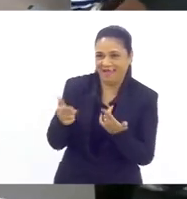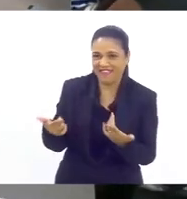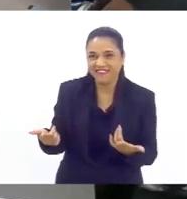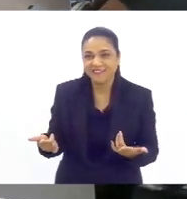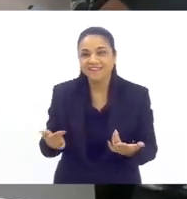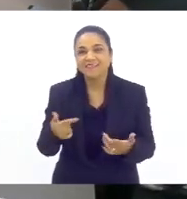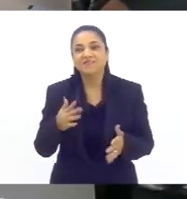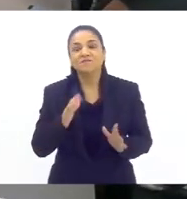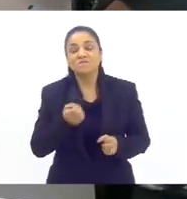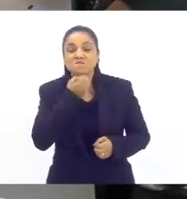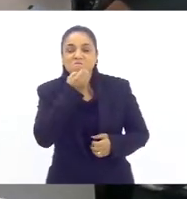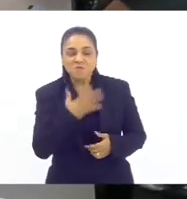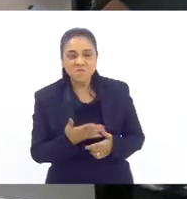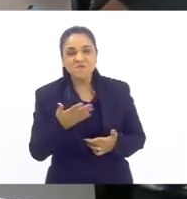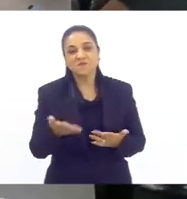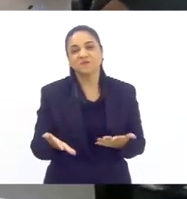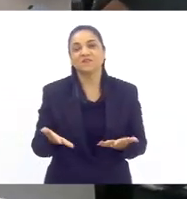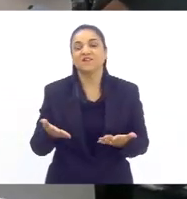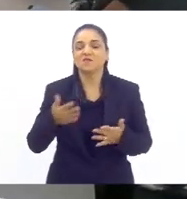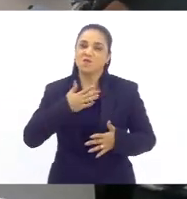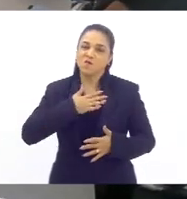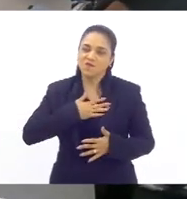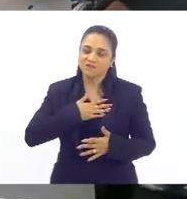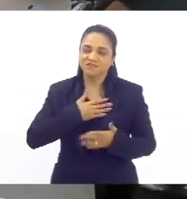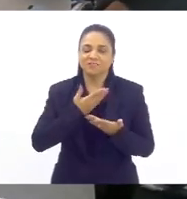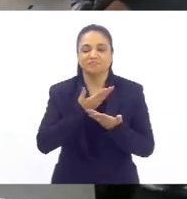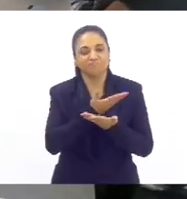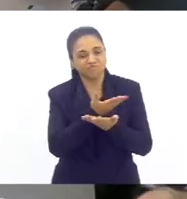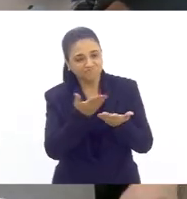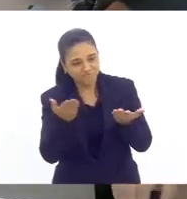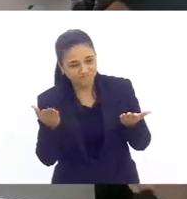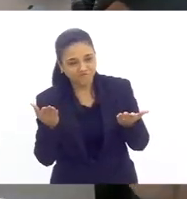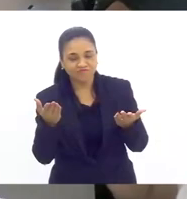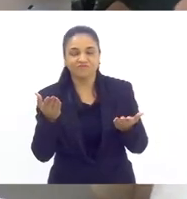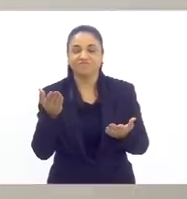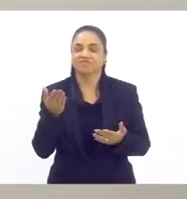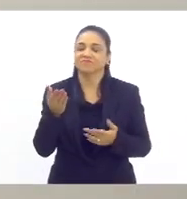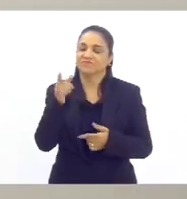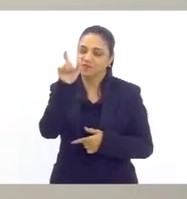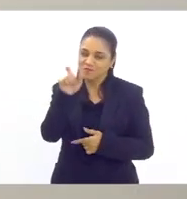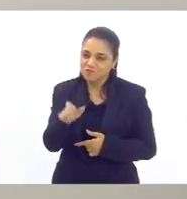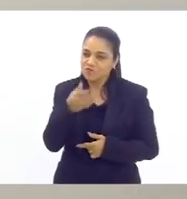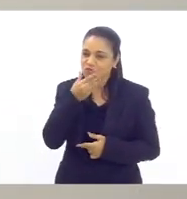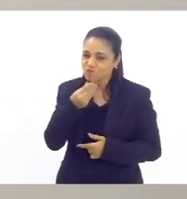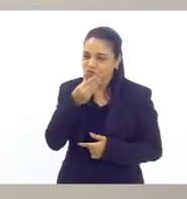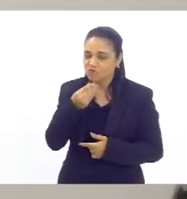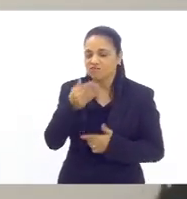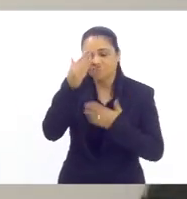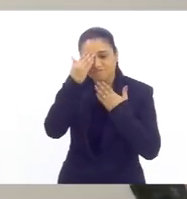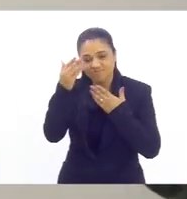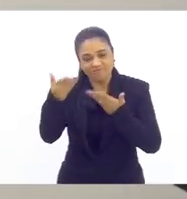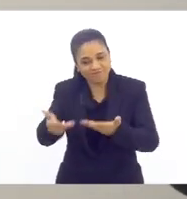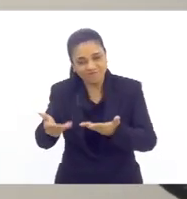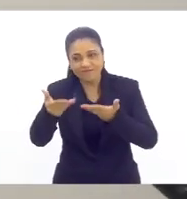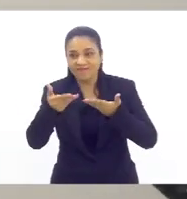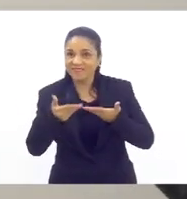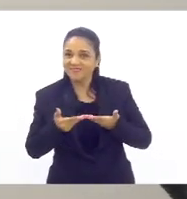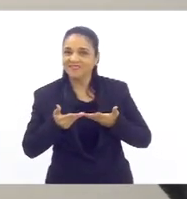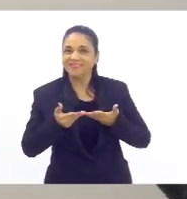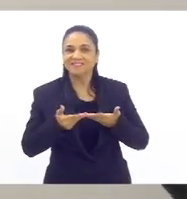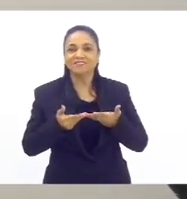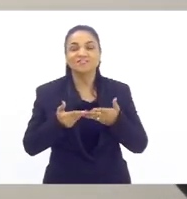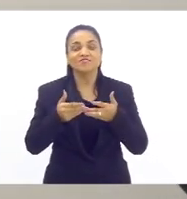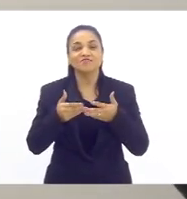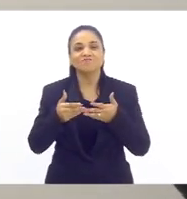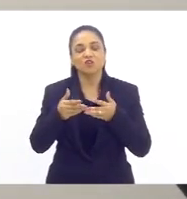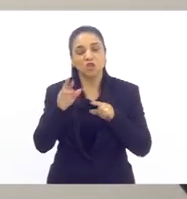bom mas eu gostaria de cumprimentar o senhor e Agradecer o convite em nome da